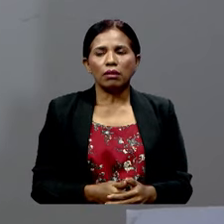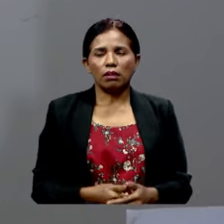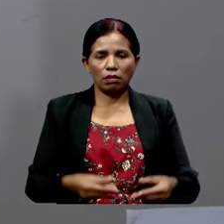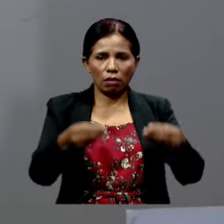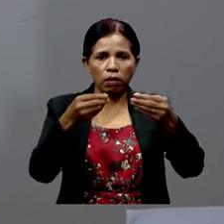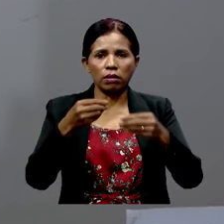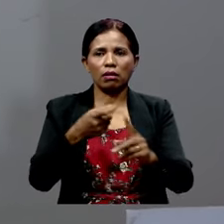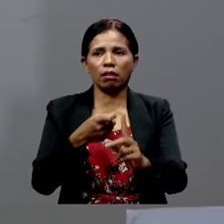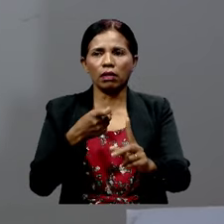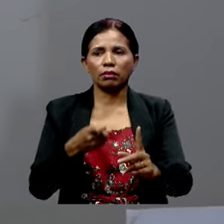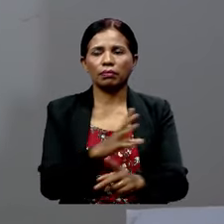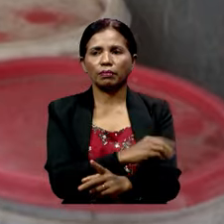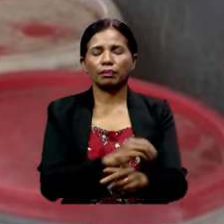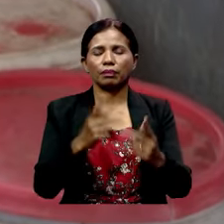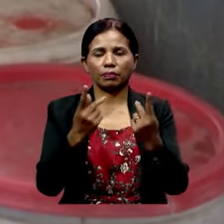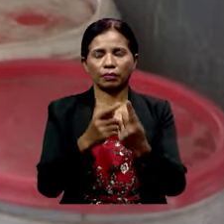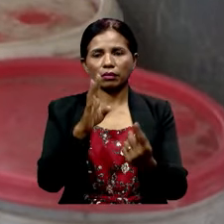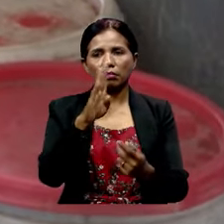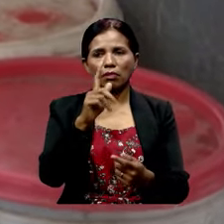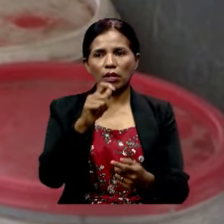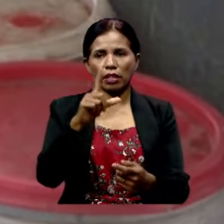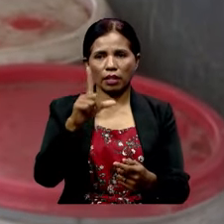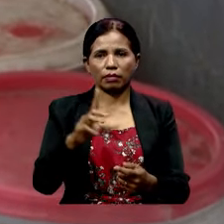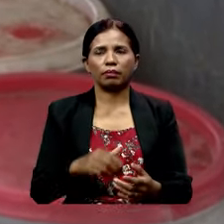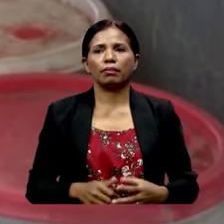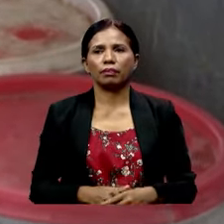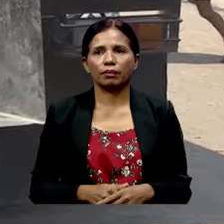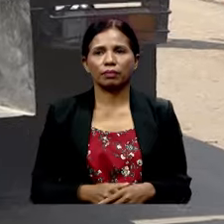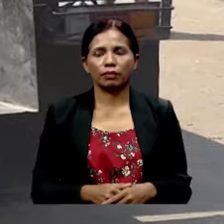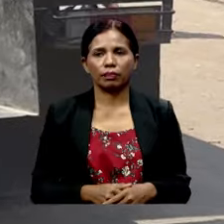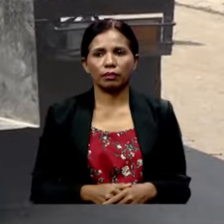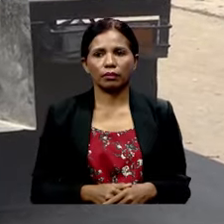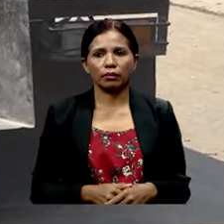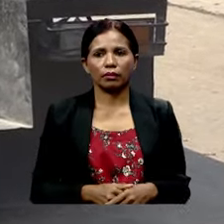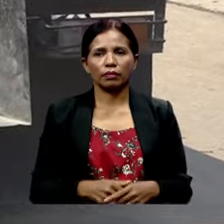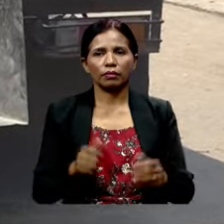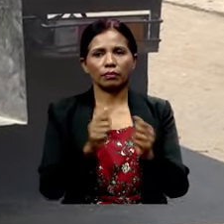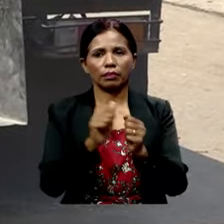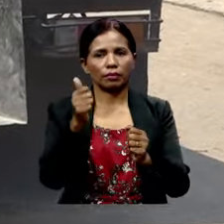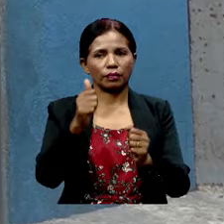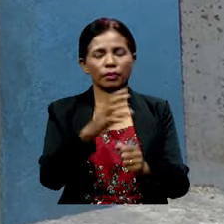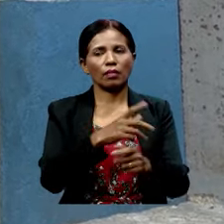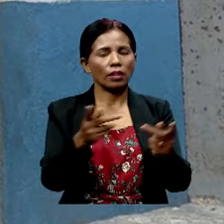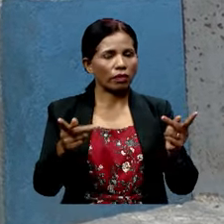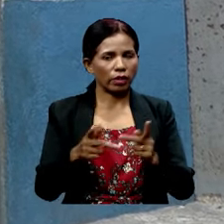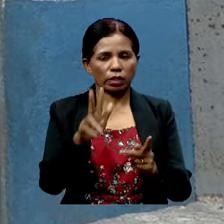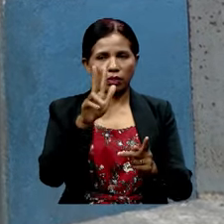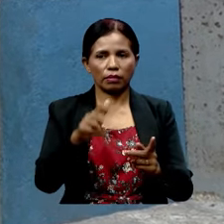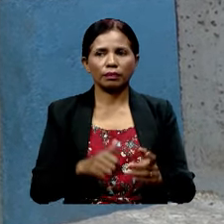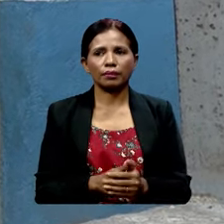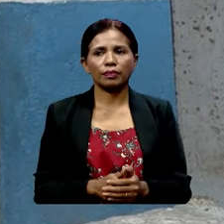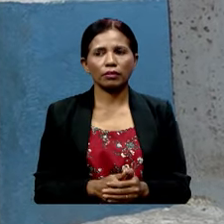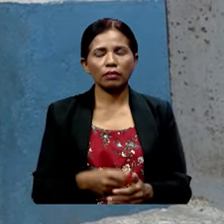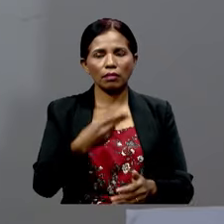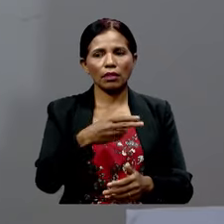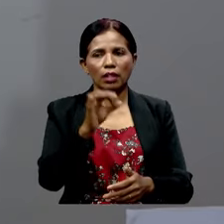serviço. Empresa de Timor-Leste fornece com o circo o apoio. É quase sem nulo assim, parte fato em tudo. Cada resgate